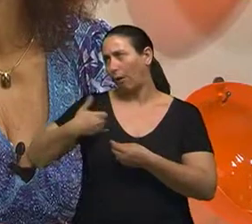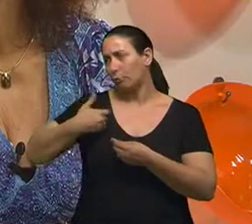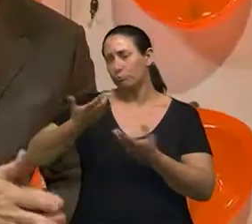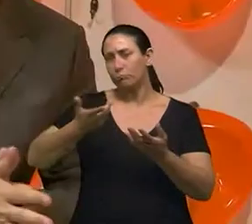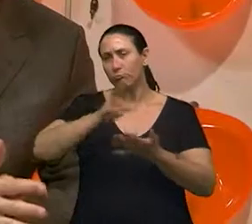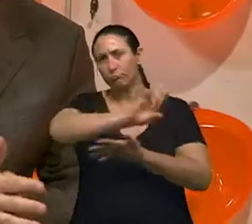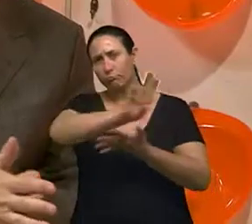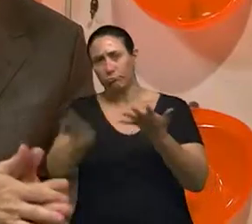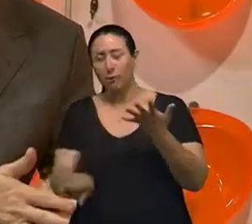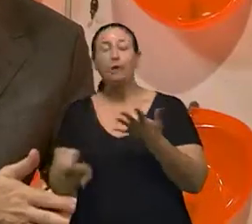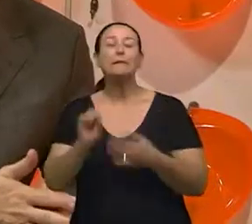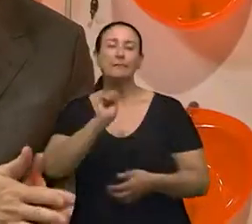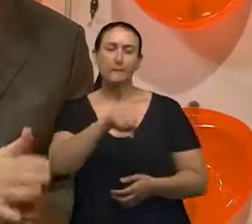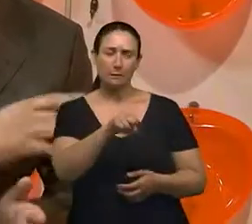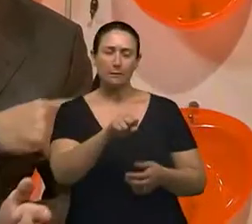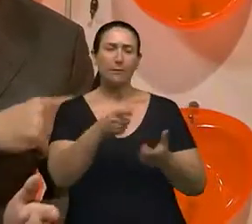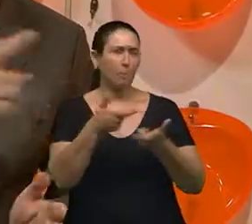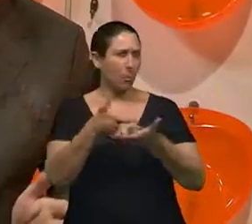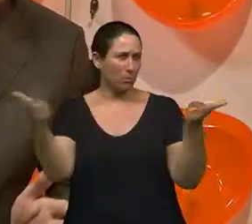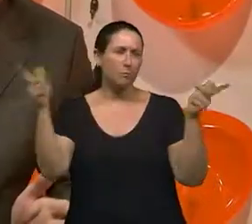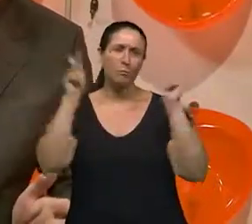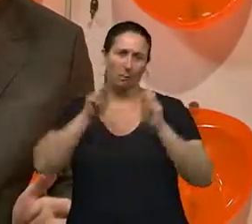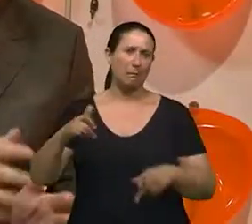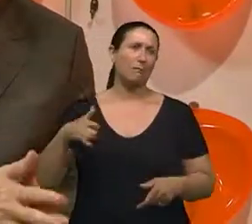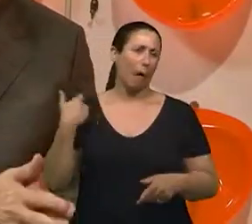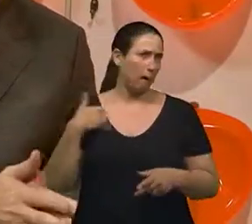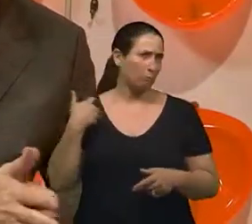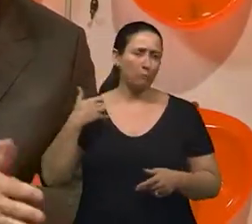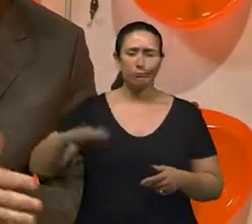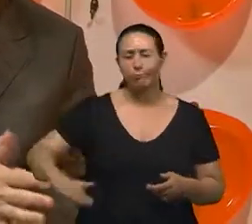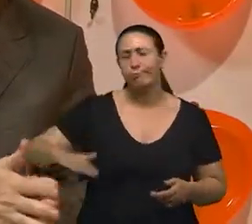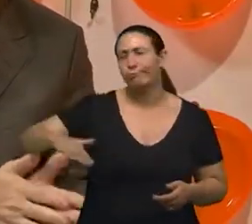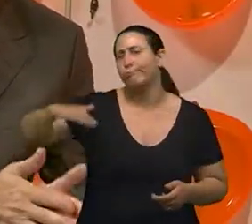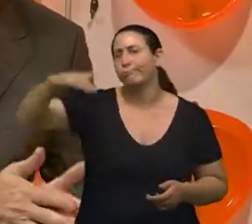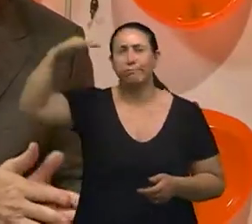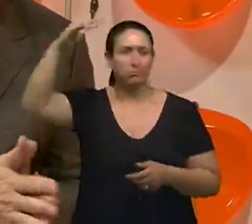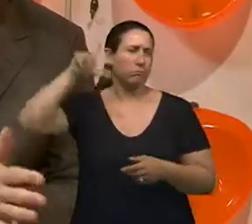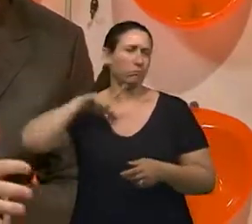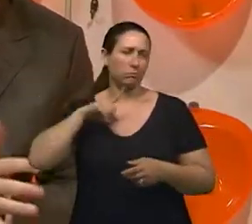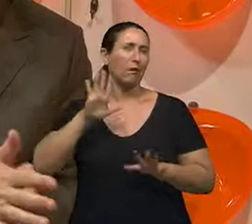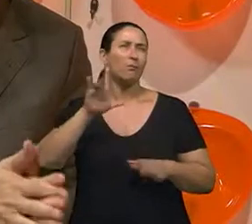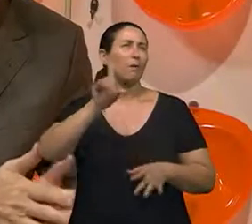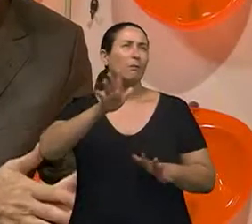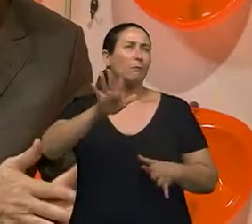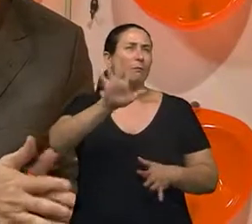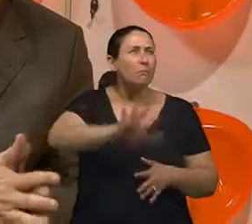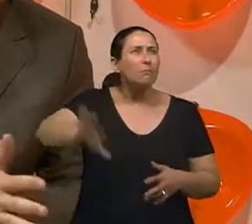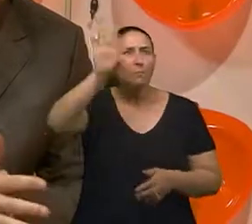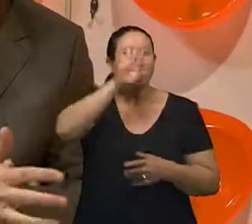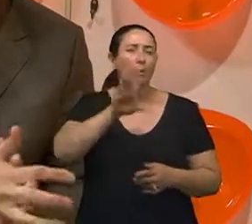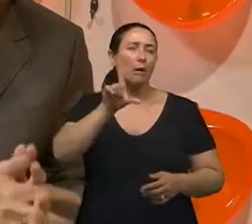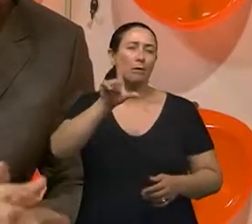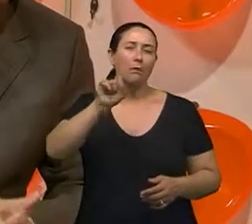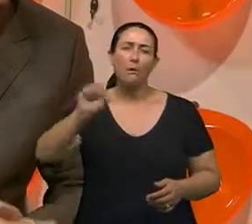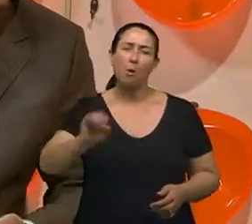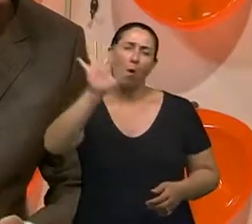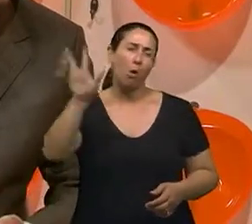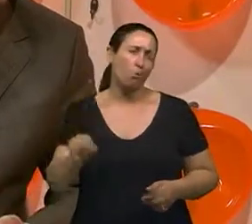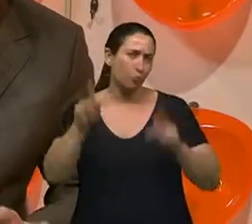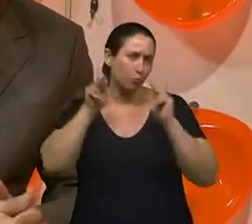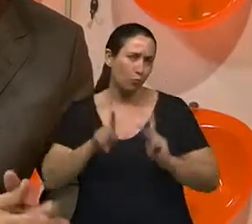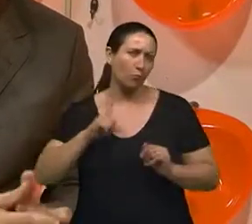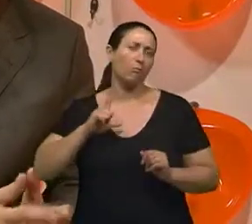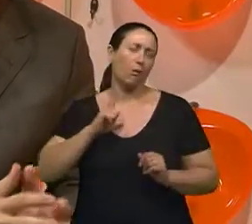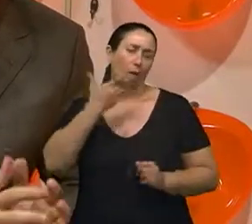É, o diabetes pega toda a população, todas as idades da população. Certo. Hoje em dia, estima-se em torno de 10 milhões de pessoas no Brasil com